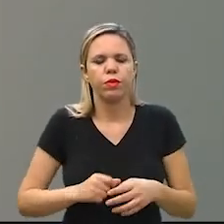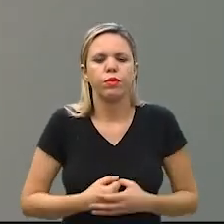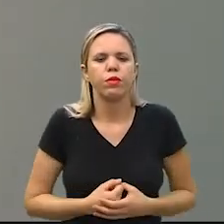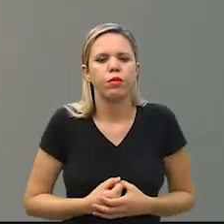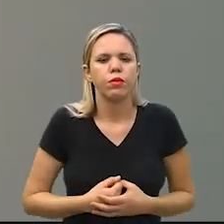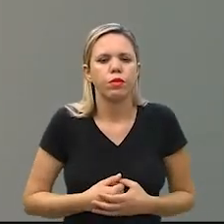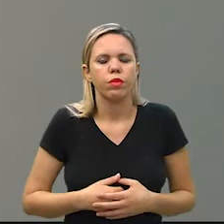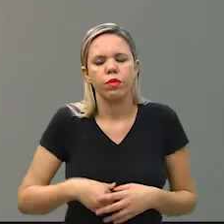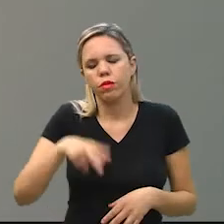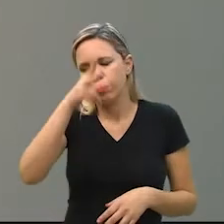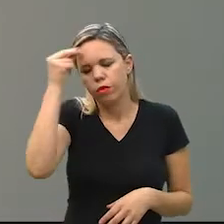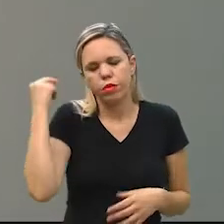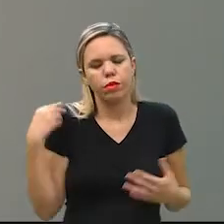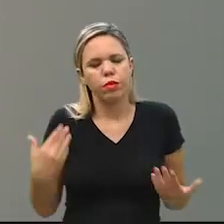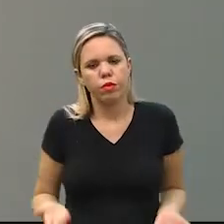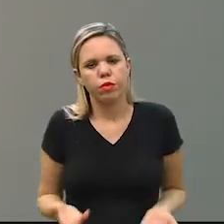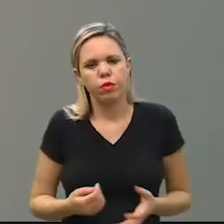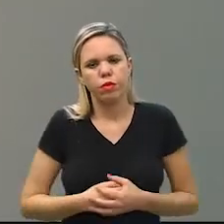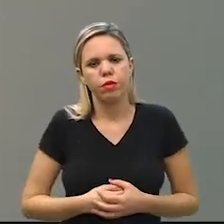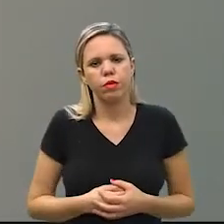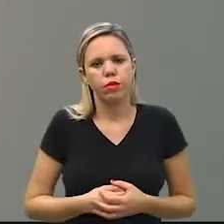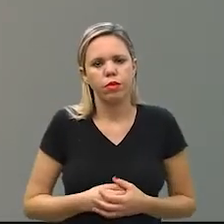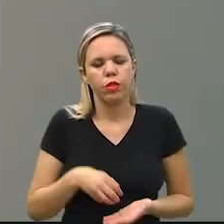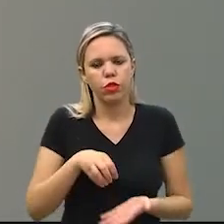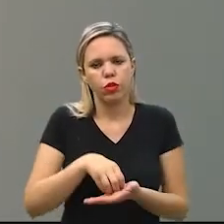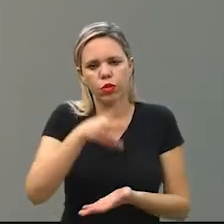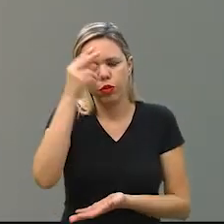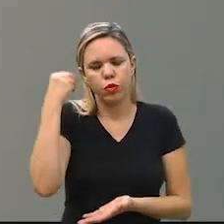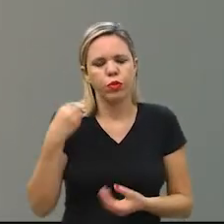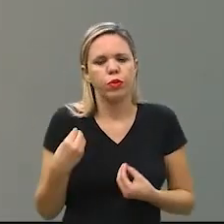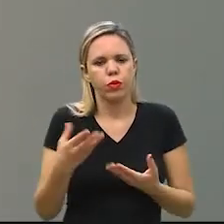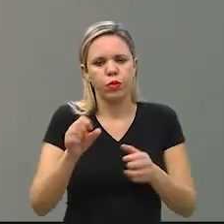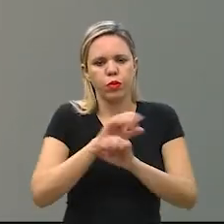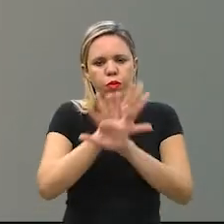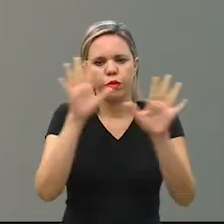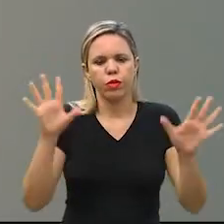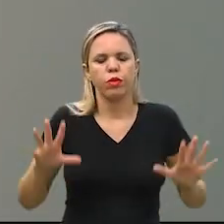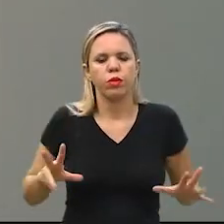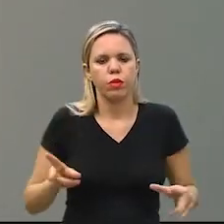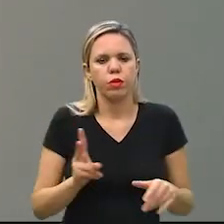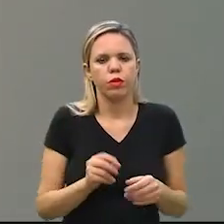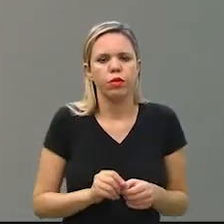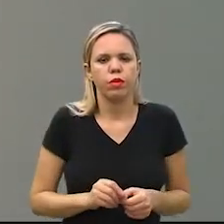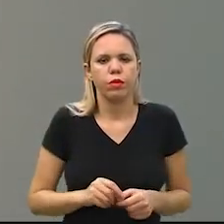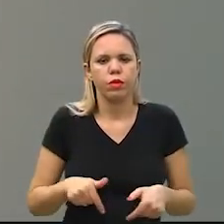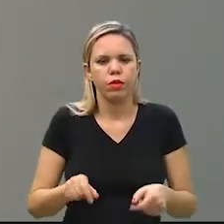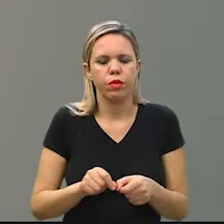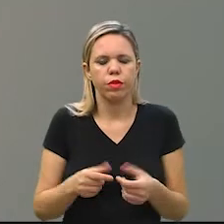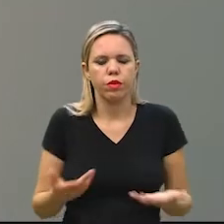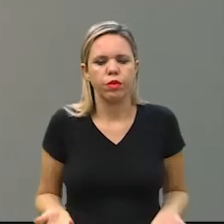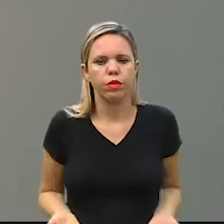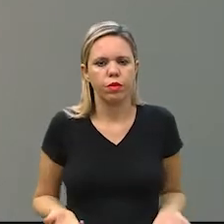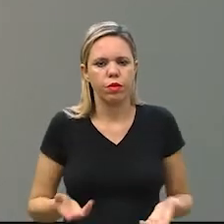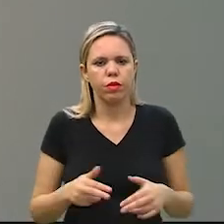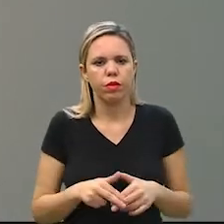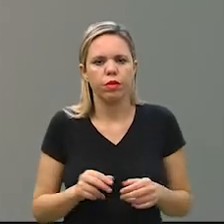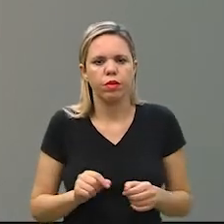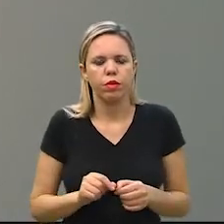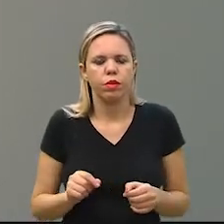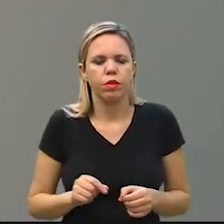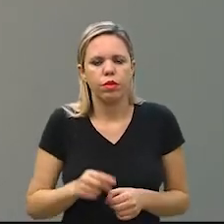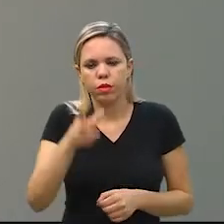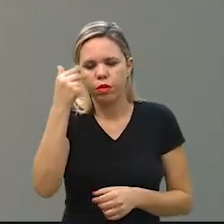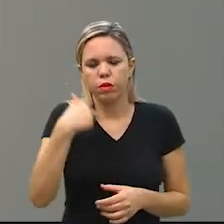o executivo, o setor público ele tem que dar transparência a todos os atos que são feitos, até por conta de que o prefeito não